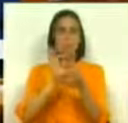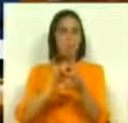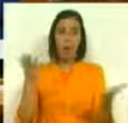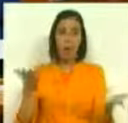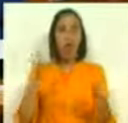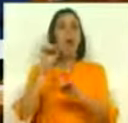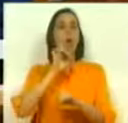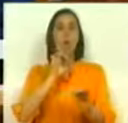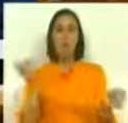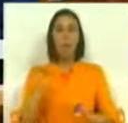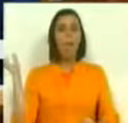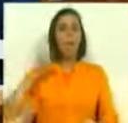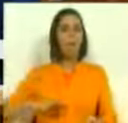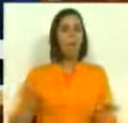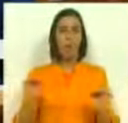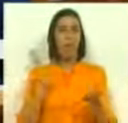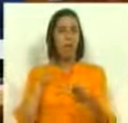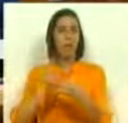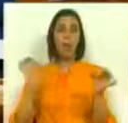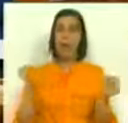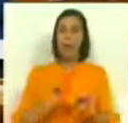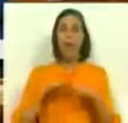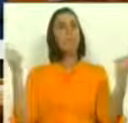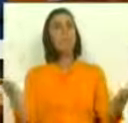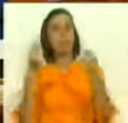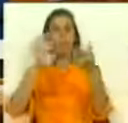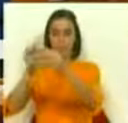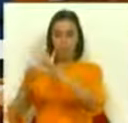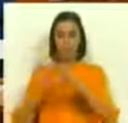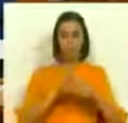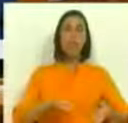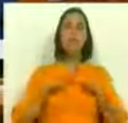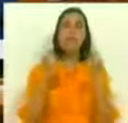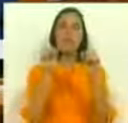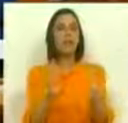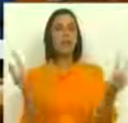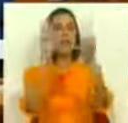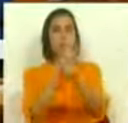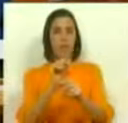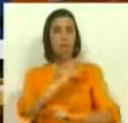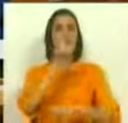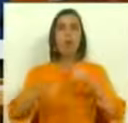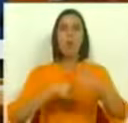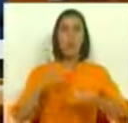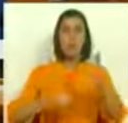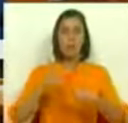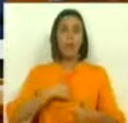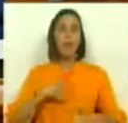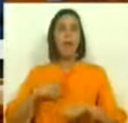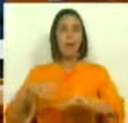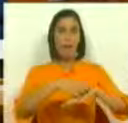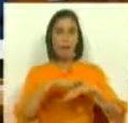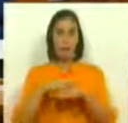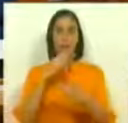escolaridade e sem qualificação profissional adequada. Promova a articulação de incentivos à inovação e à competitividade das